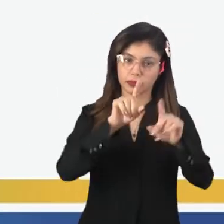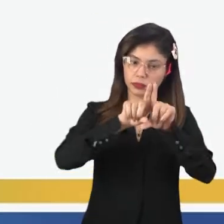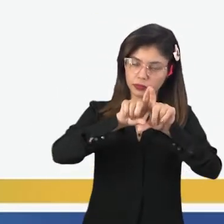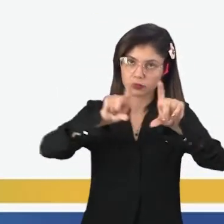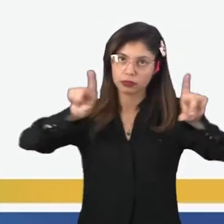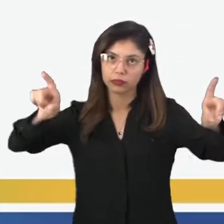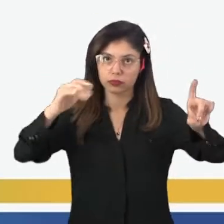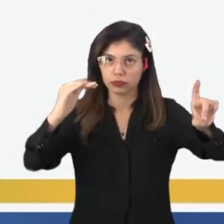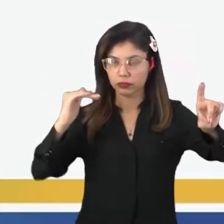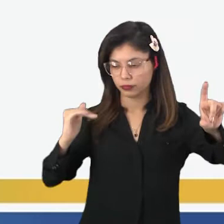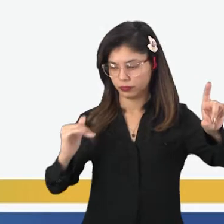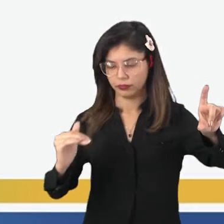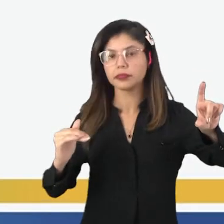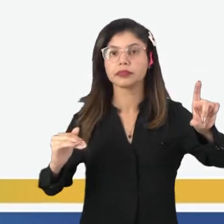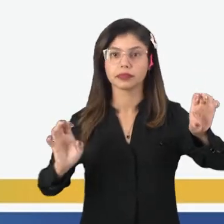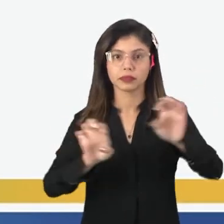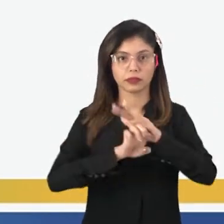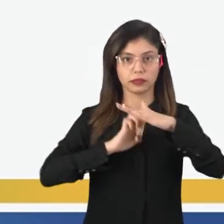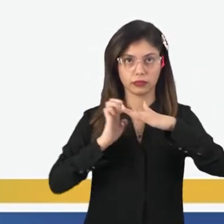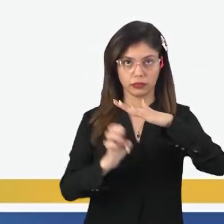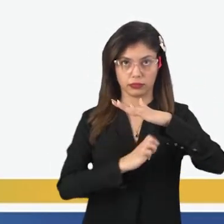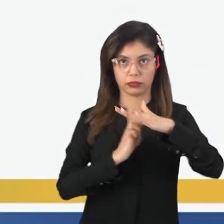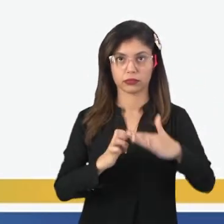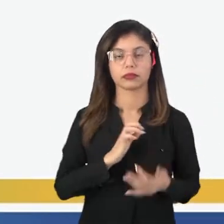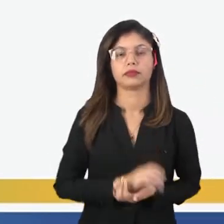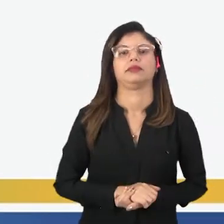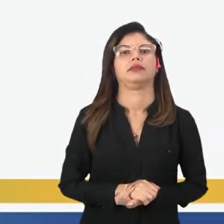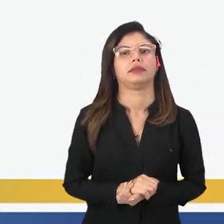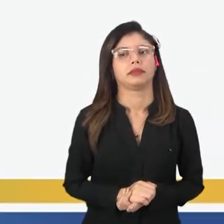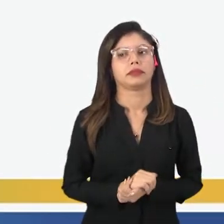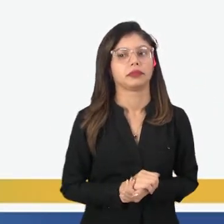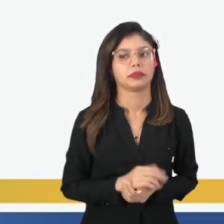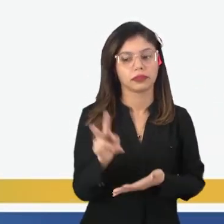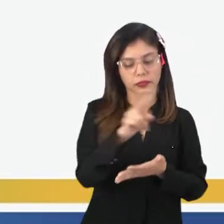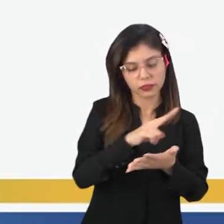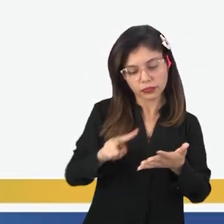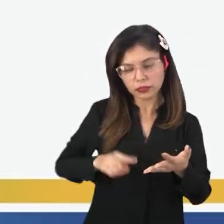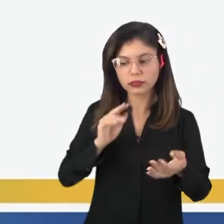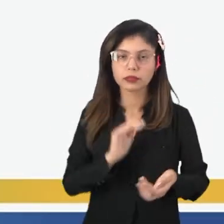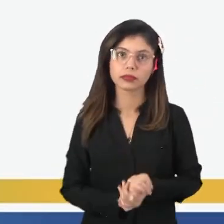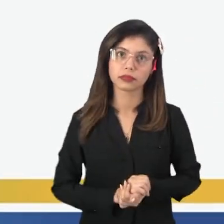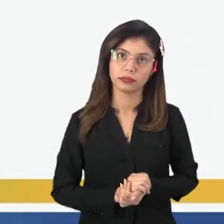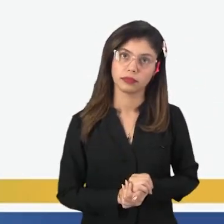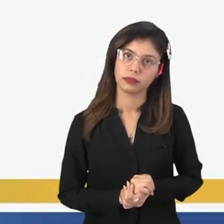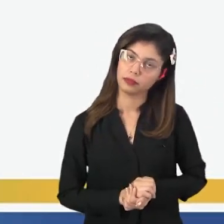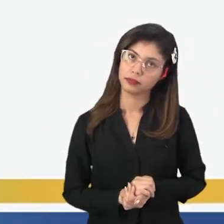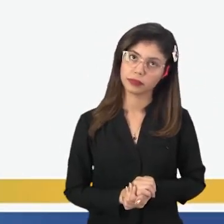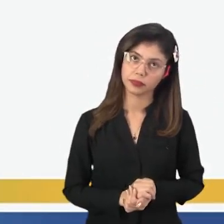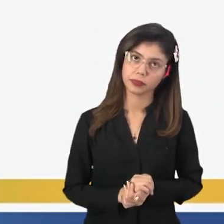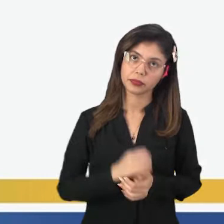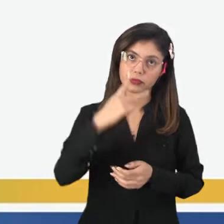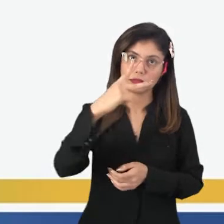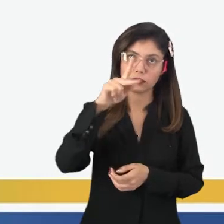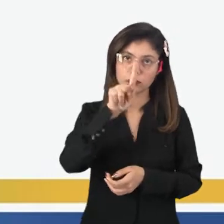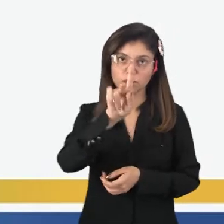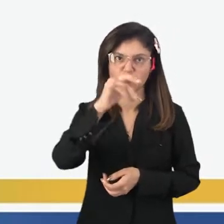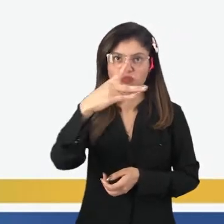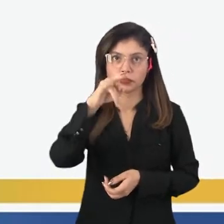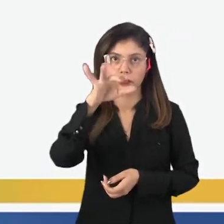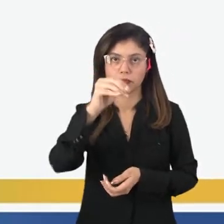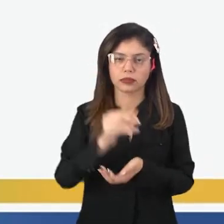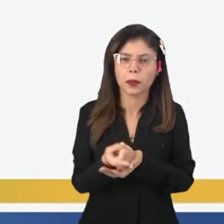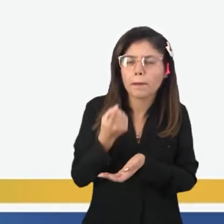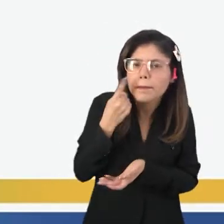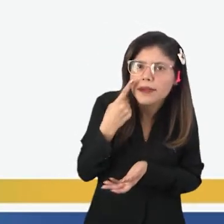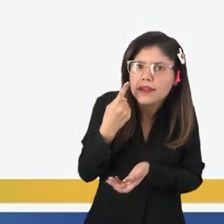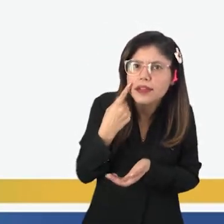e temos a logo da empresa Hortifruti. Gente, ao ler esse texto, Pepino Maluquinho,